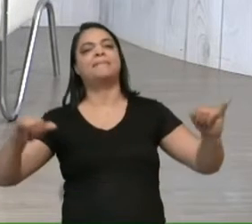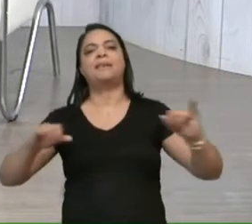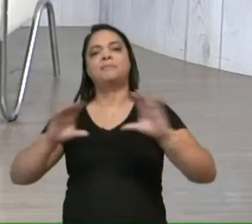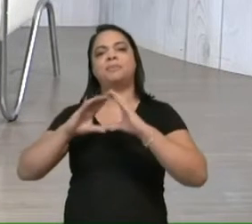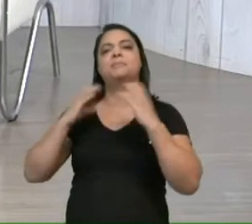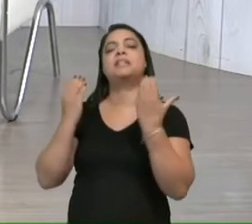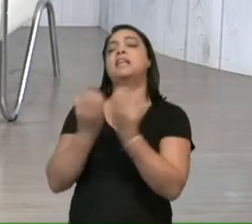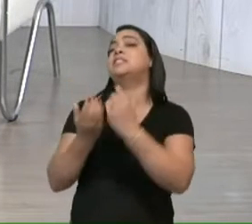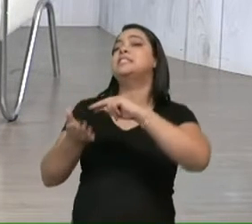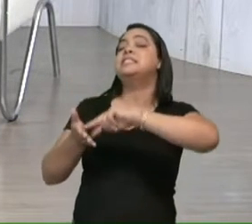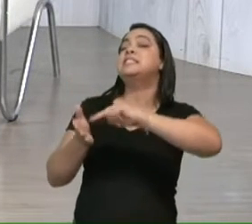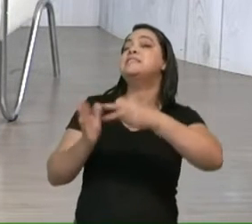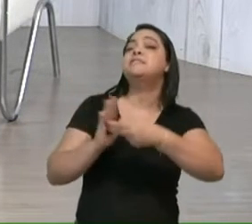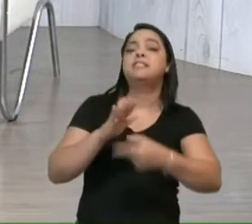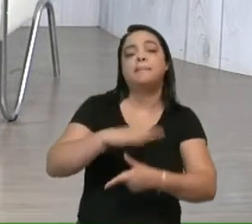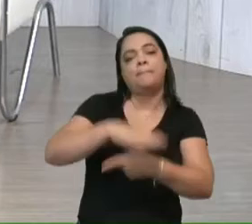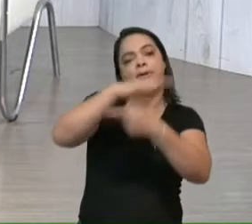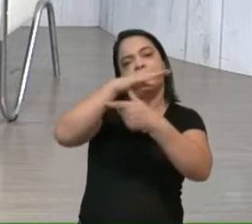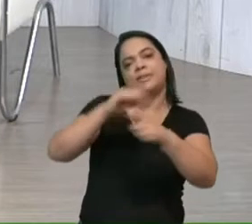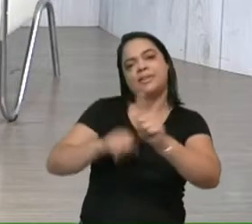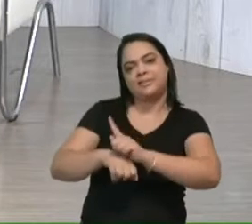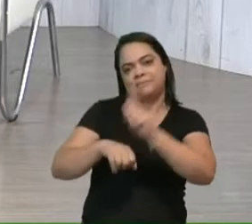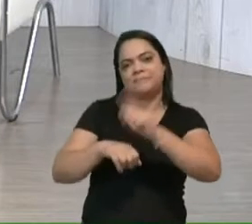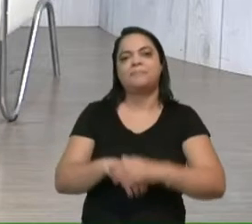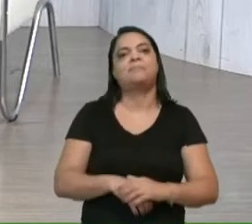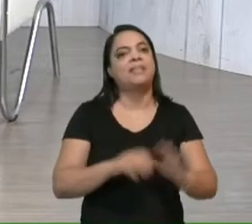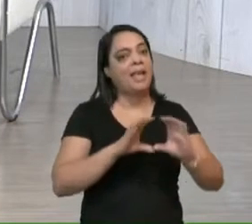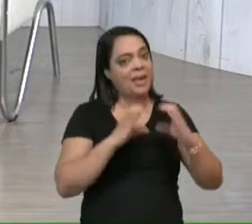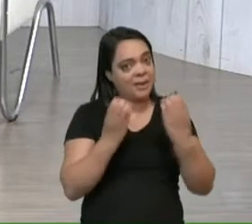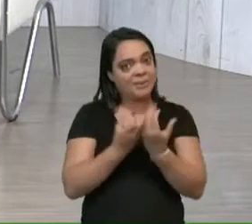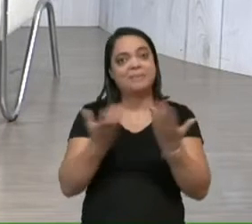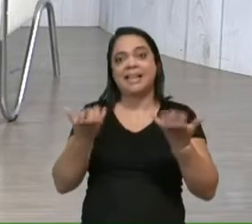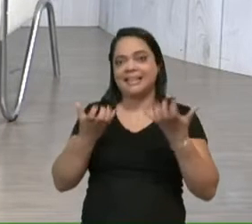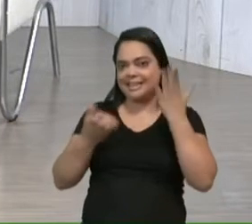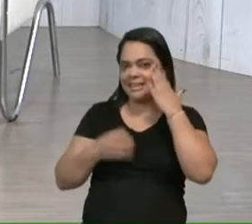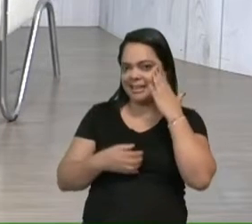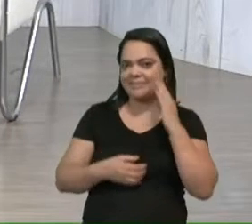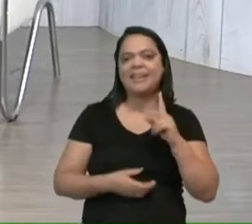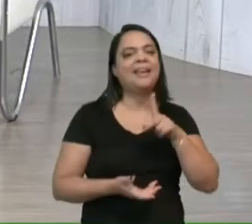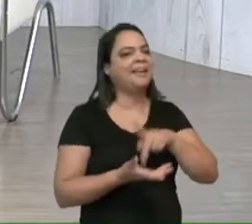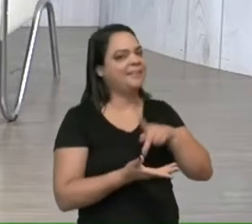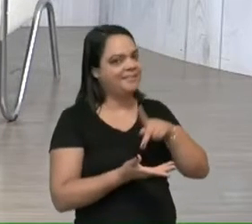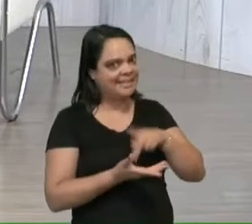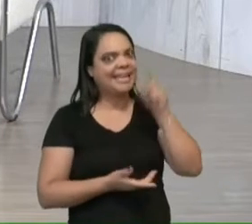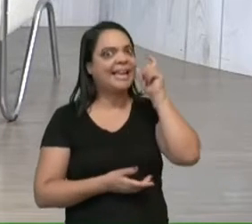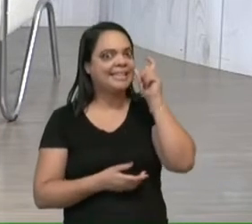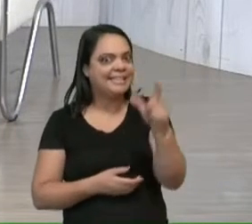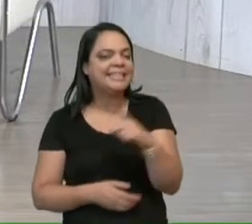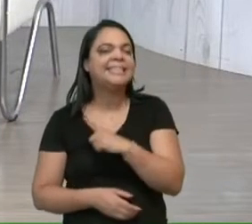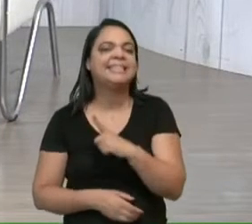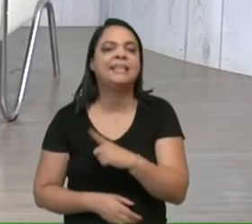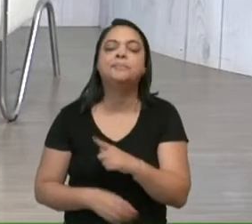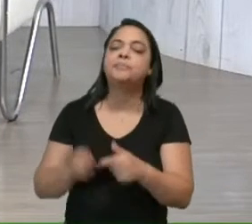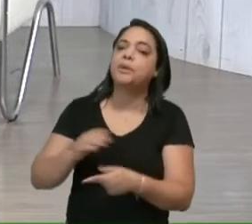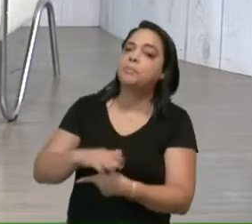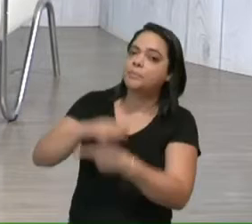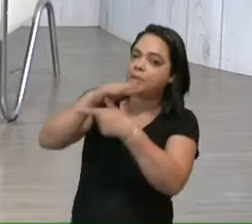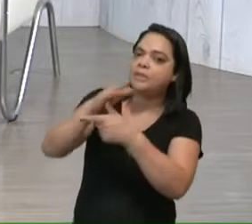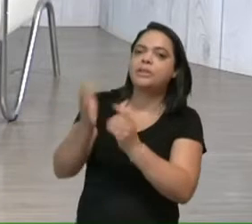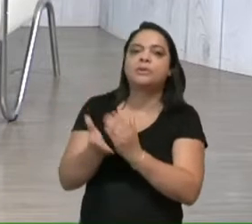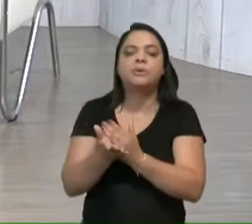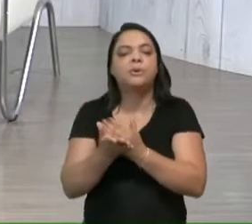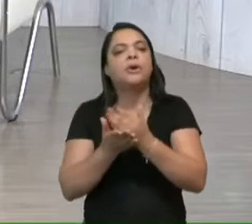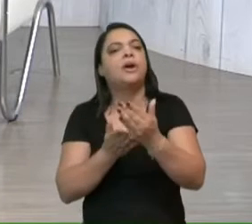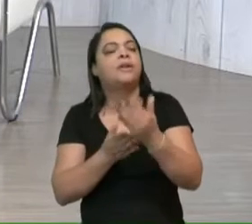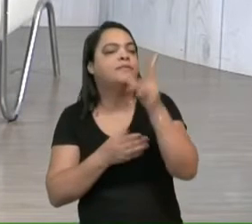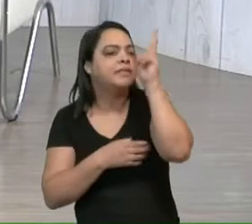pró-reitoria de graduação sim a comunidade tem interesse em saber né Tem tem muito interesse bom pró-reitora pra gente começar vamos